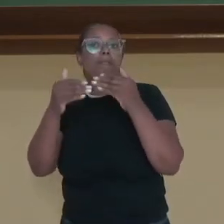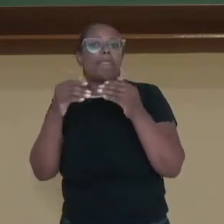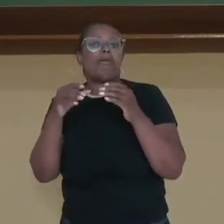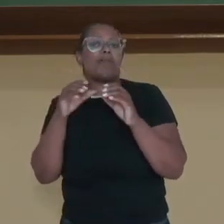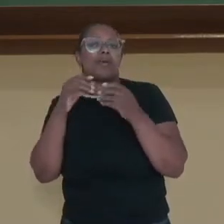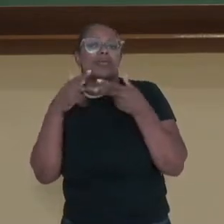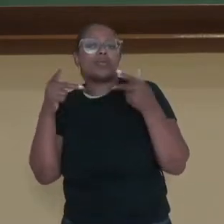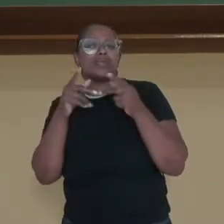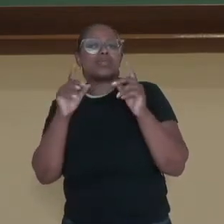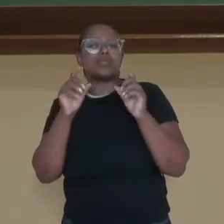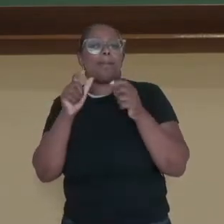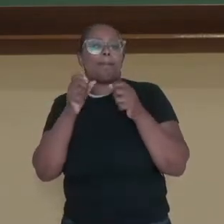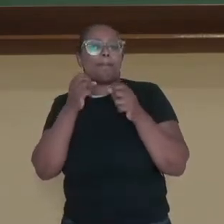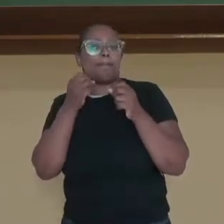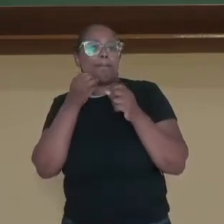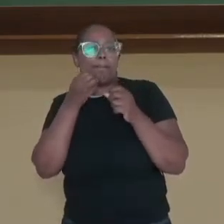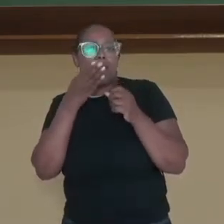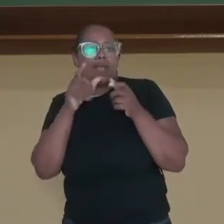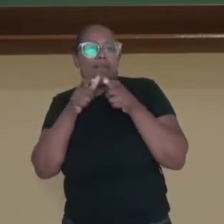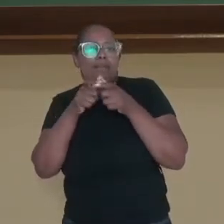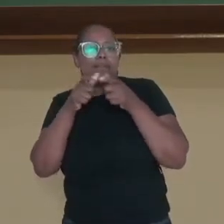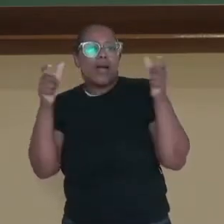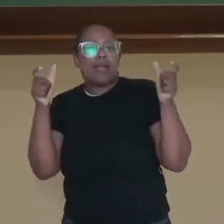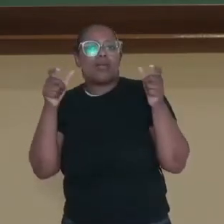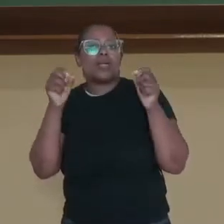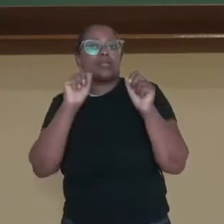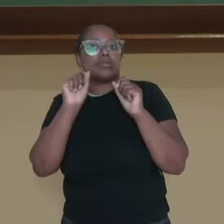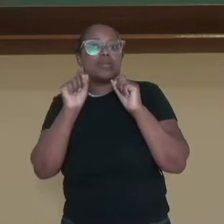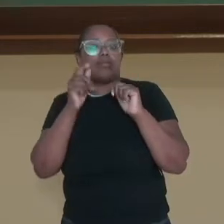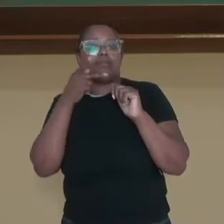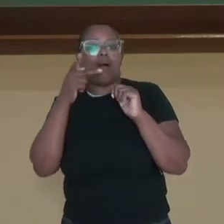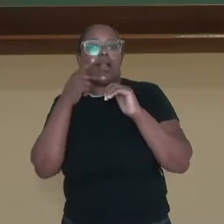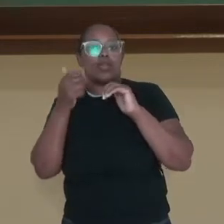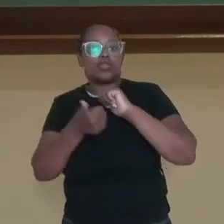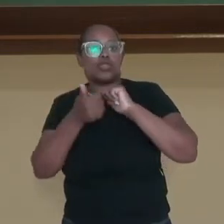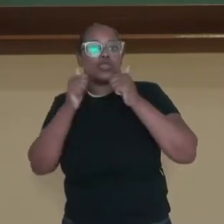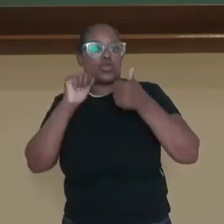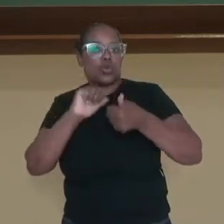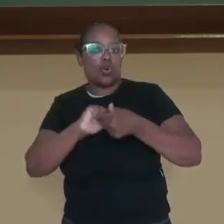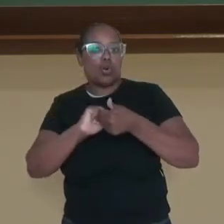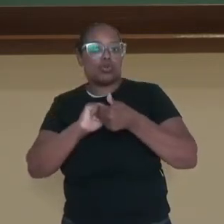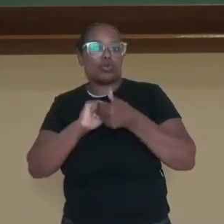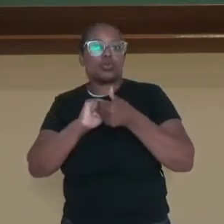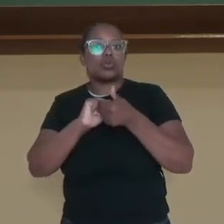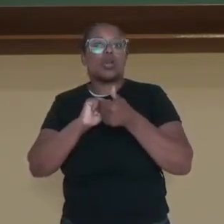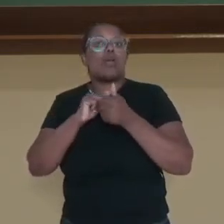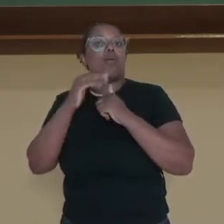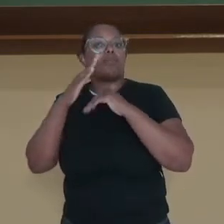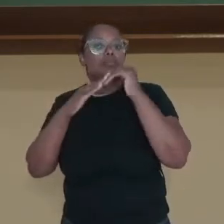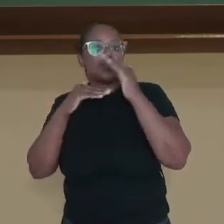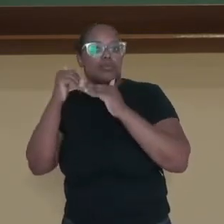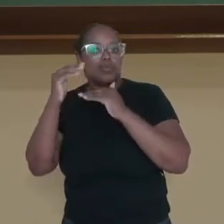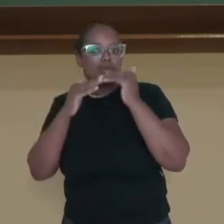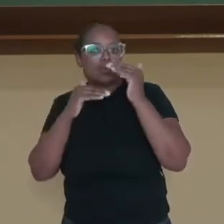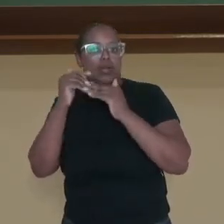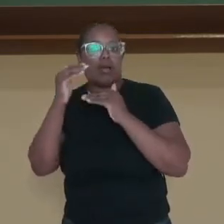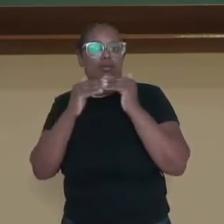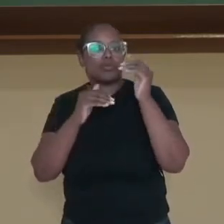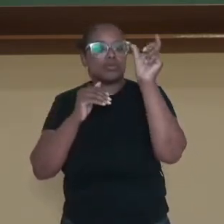conceito bem maior que, na verdade, envolve os jogos eletrônicos e jogadores profissionais